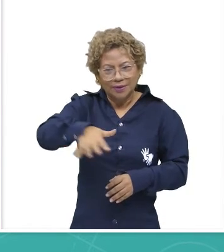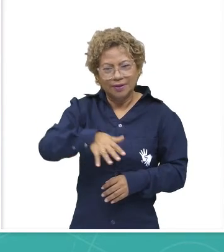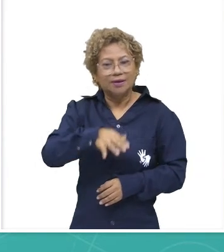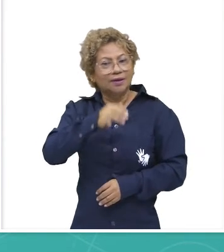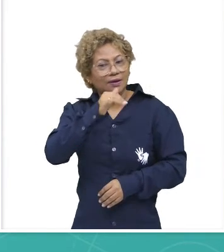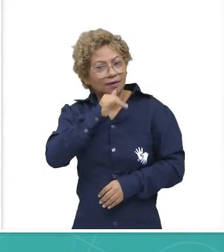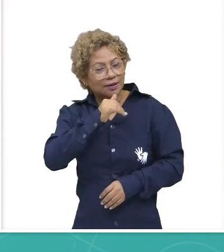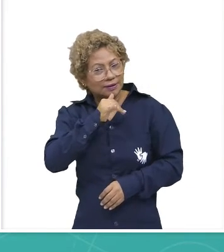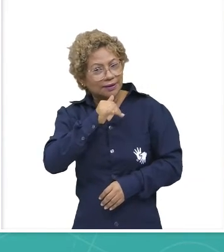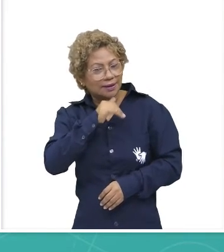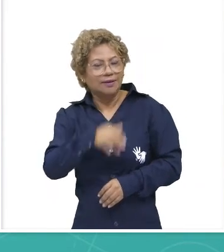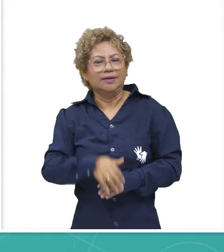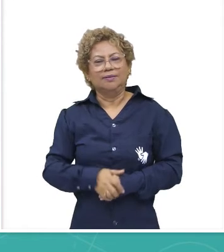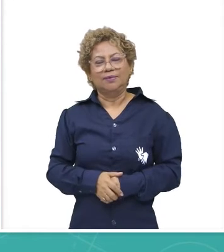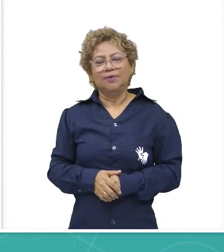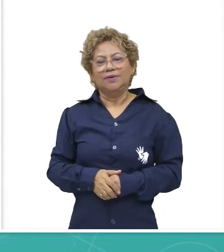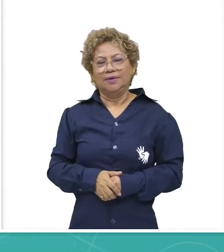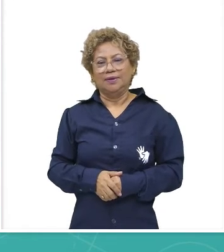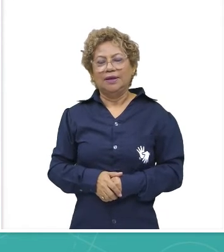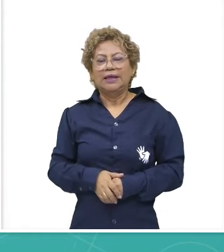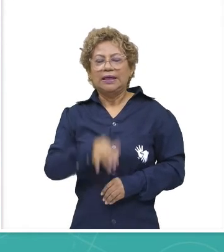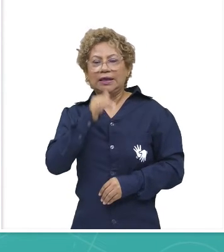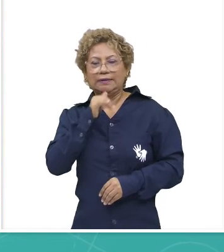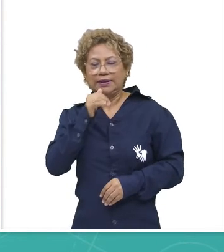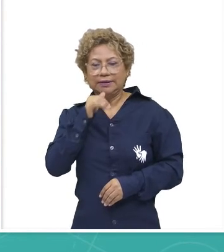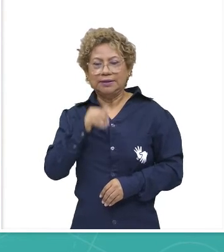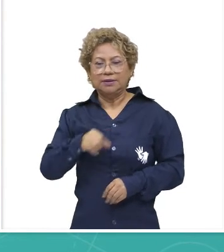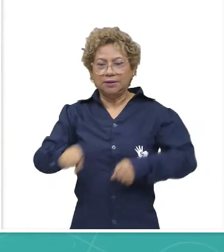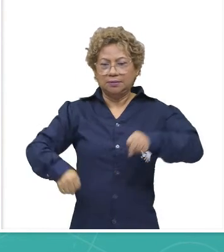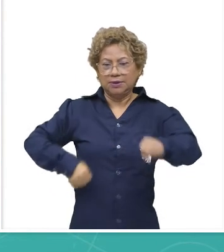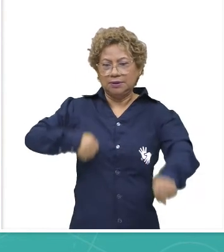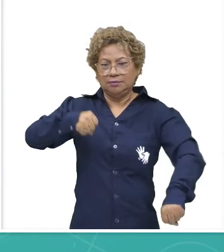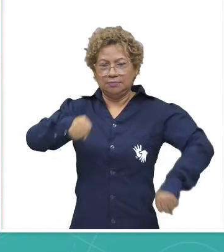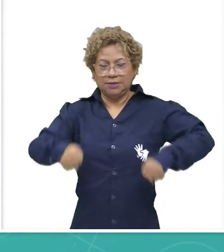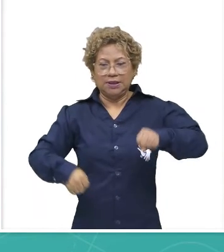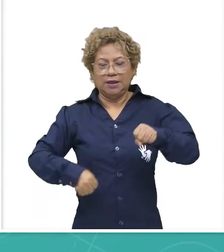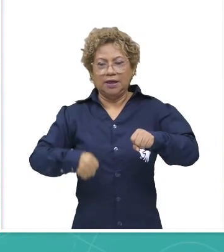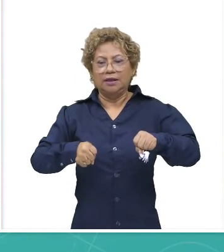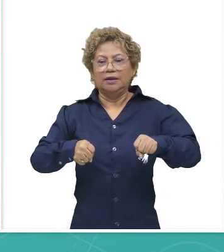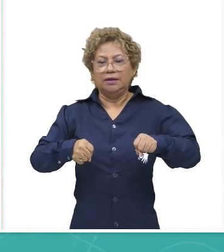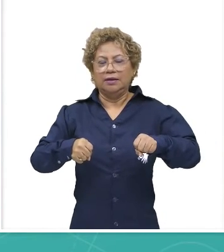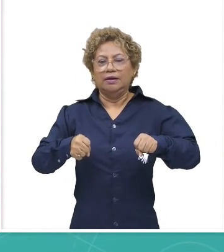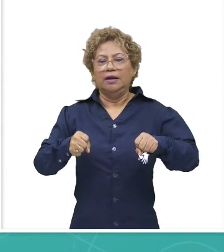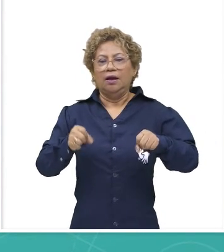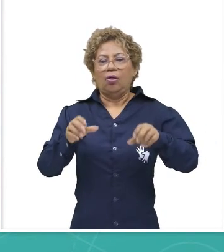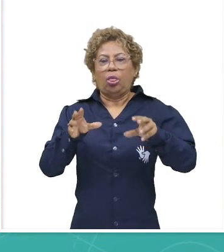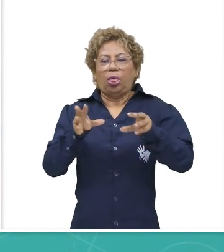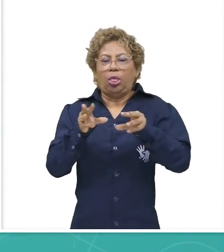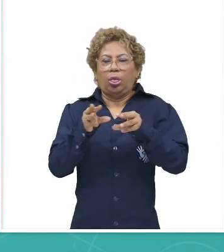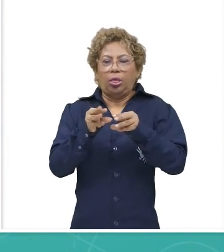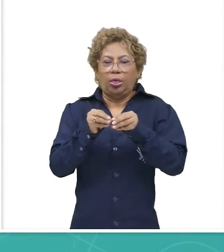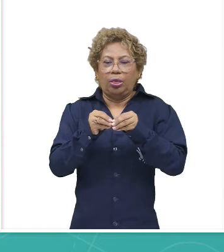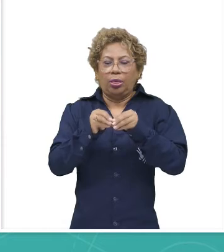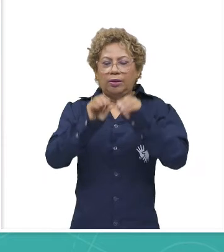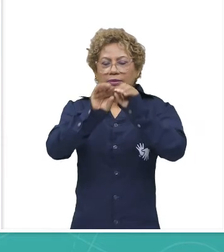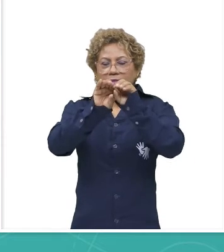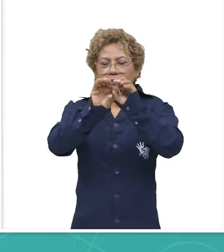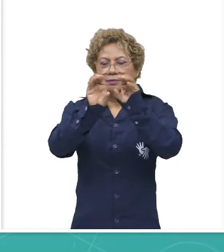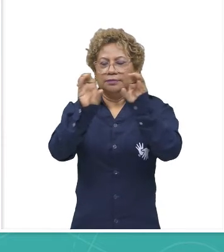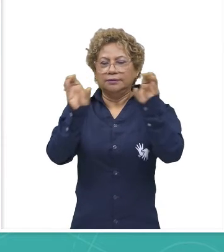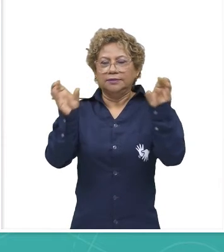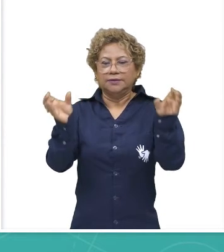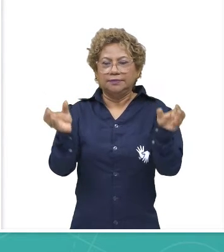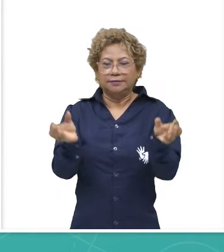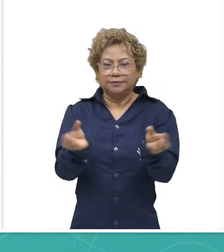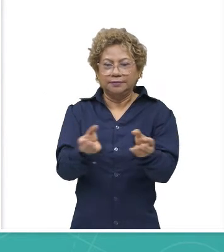de expansibilidade. Um pneu de bicicleta seco, você coloca o ar lá, estava murcho, ele vai ficar cheio. Esse é um